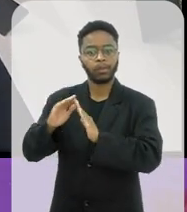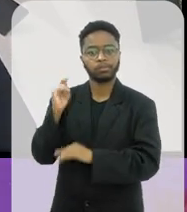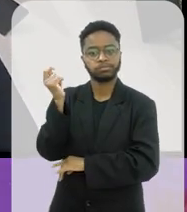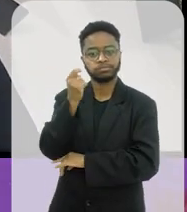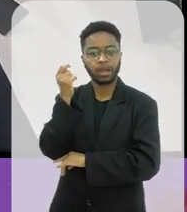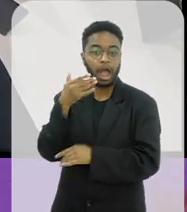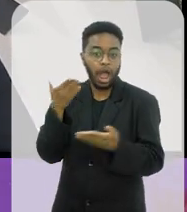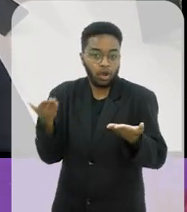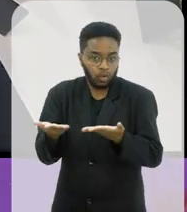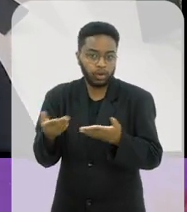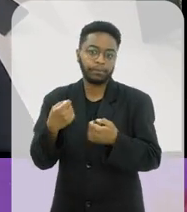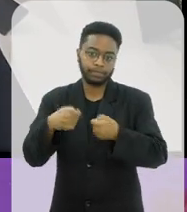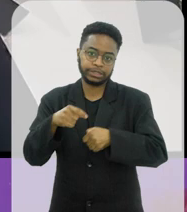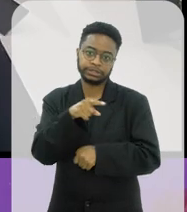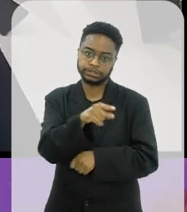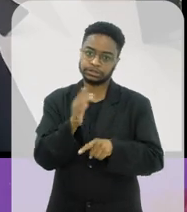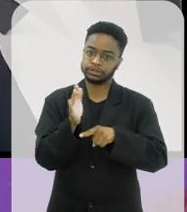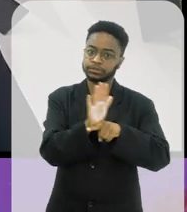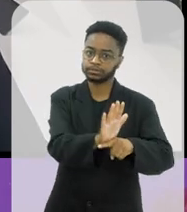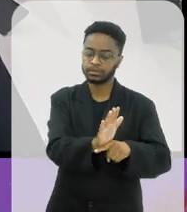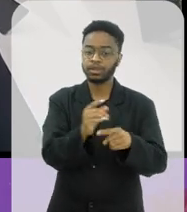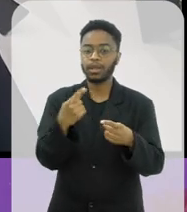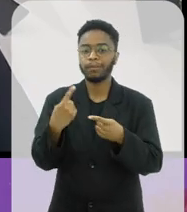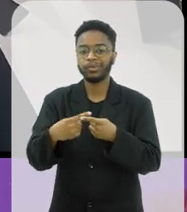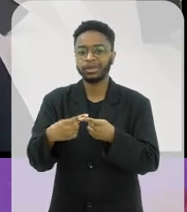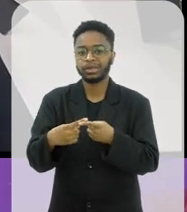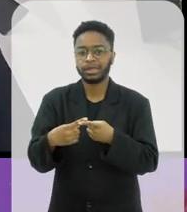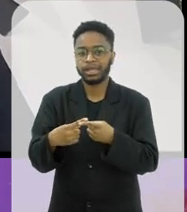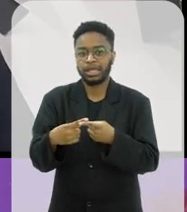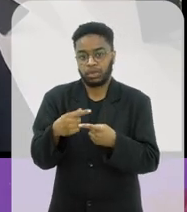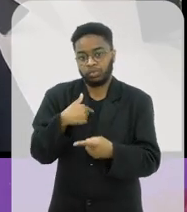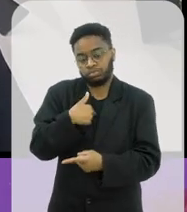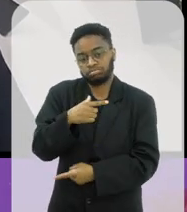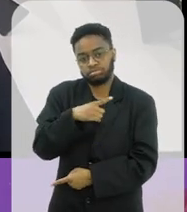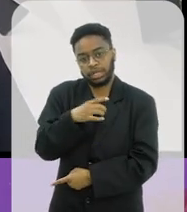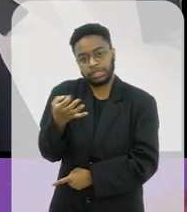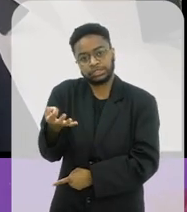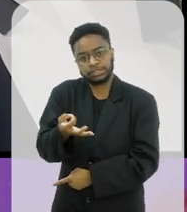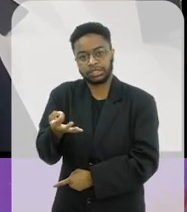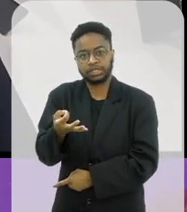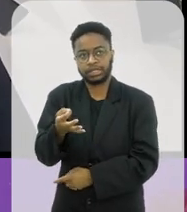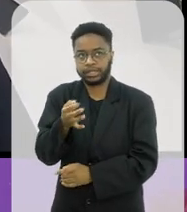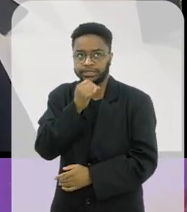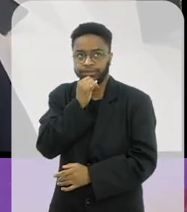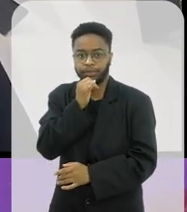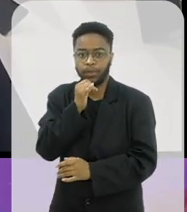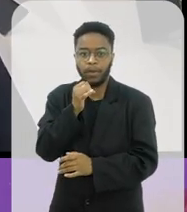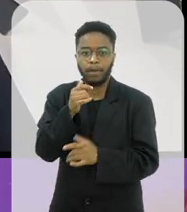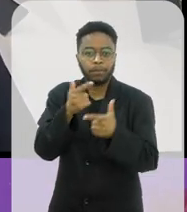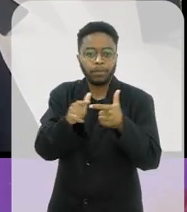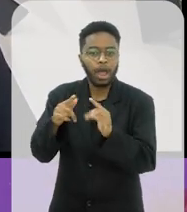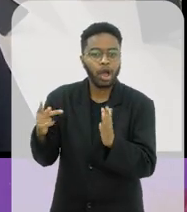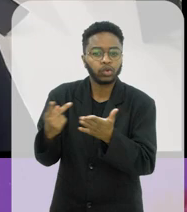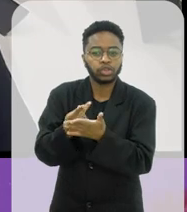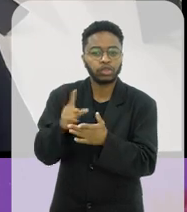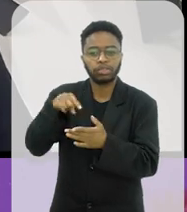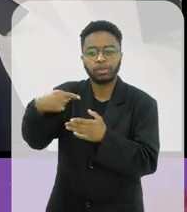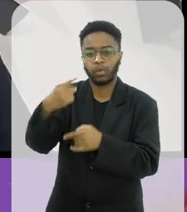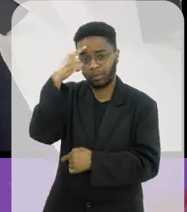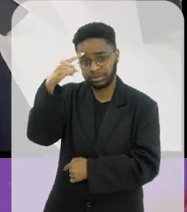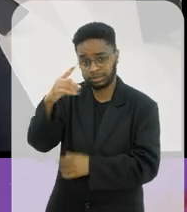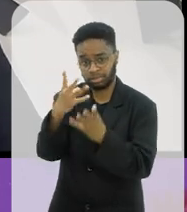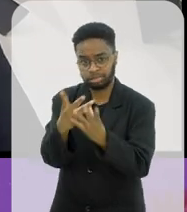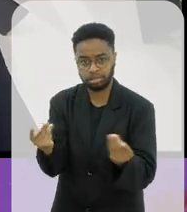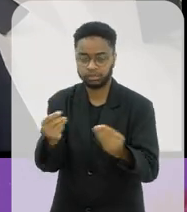Sul necessitariam, porque não era uma tragédia que eu tinha certeza que aconteceu e acabaria em uma semana, por